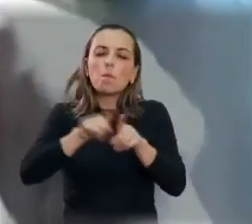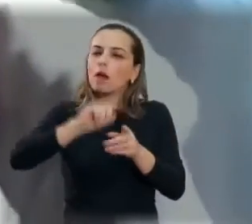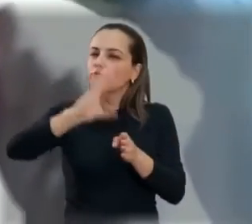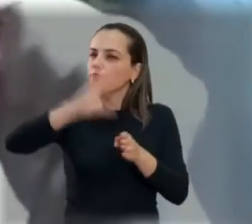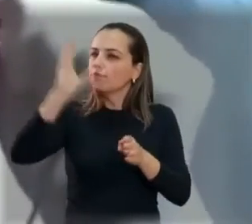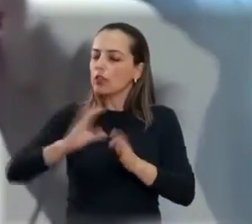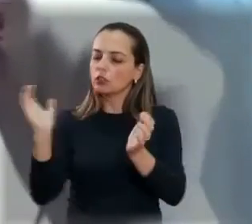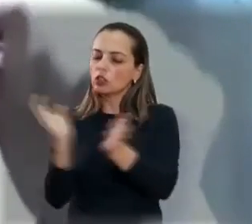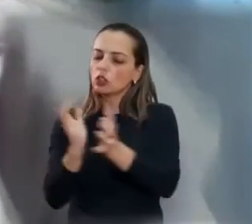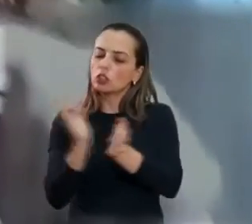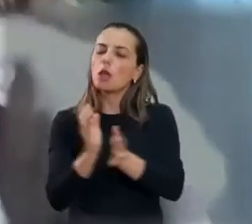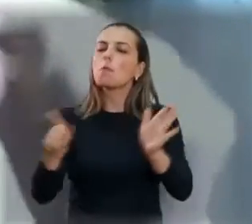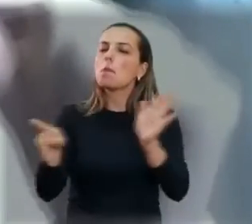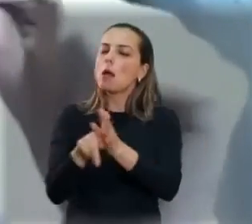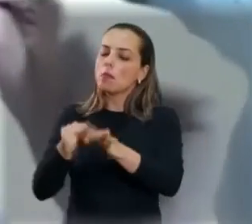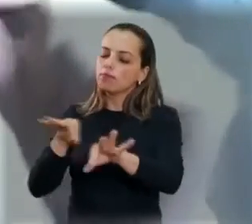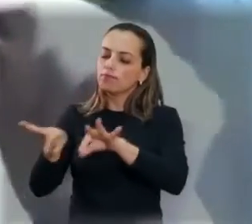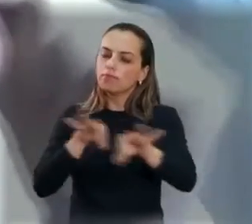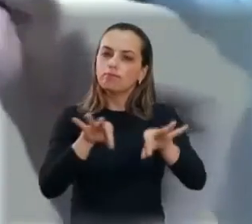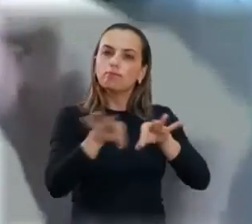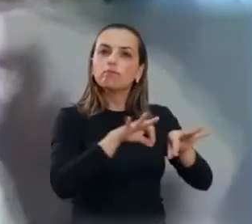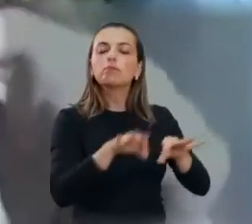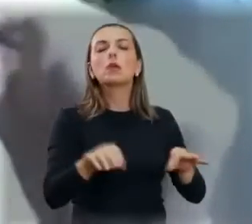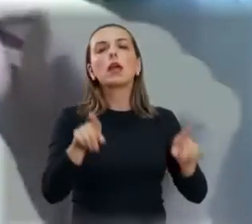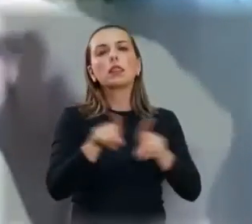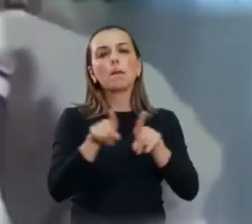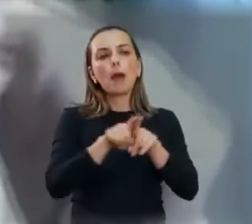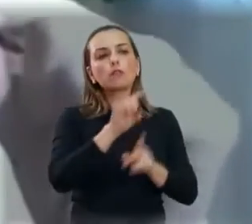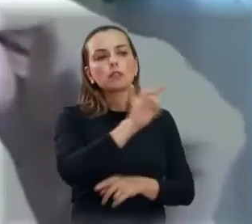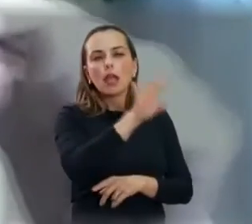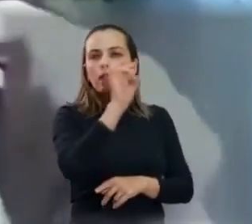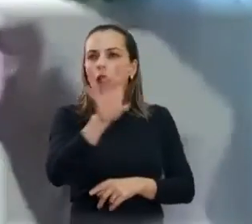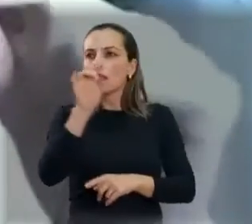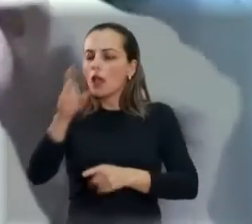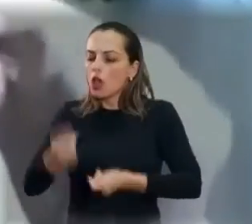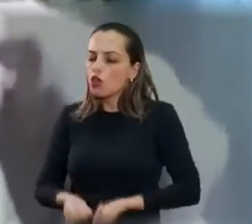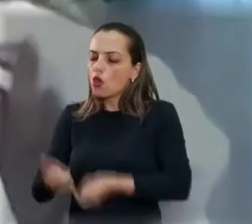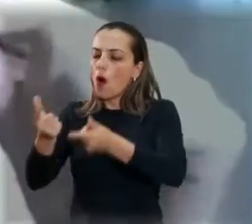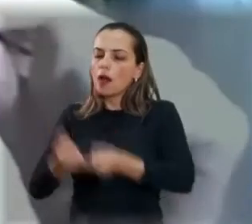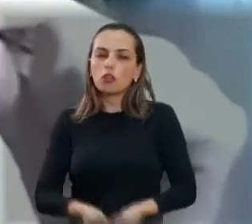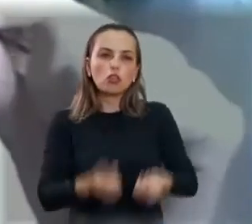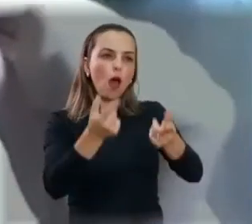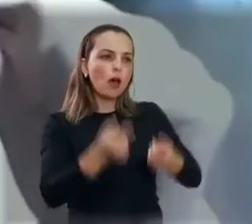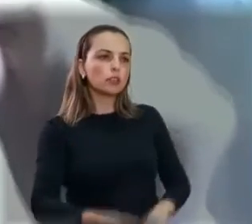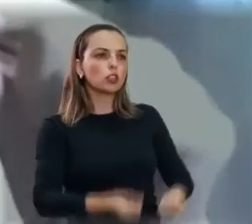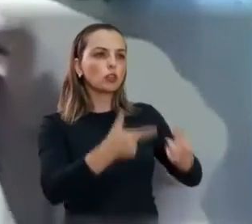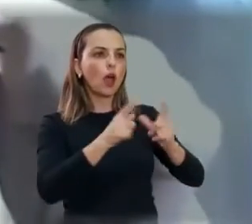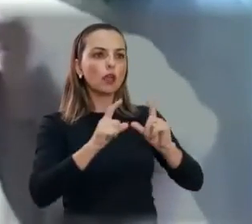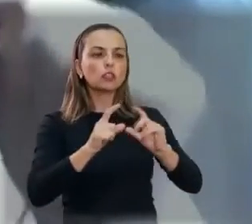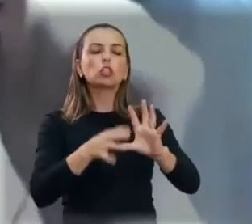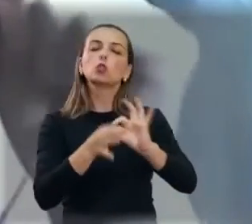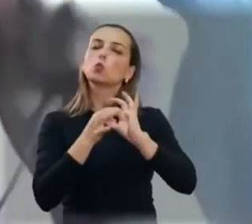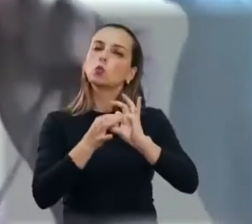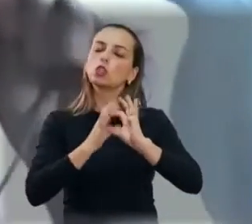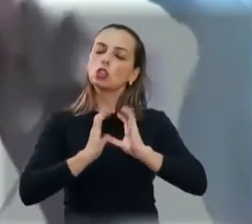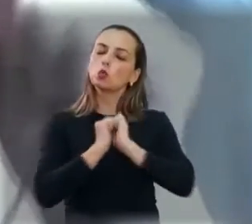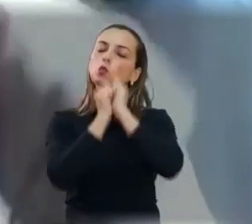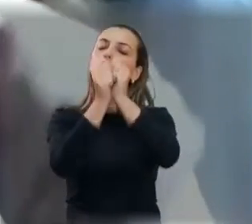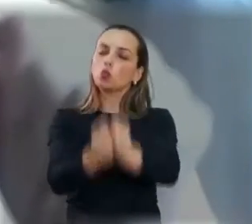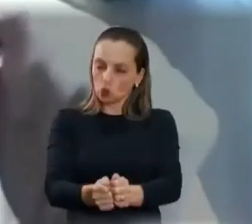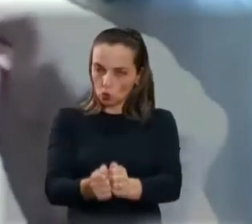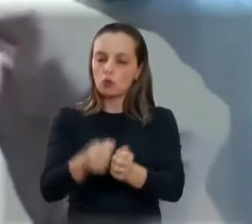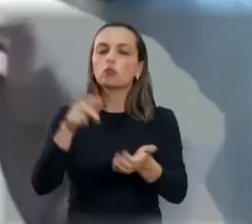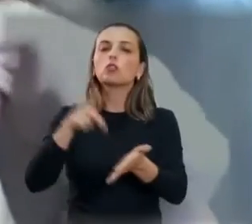aos grupos que estão se organizando e cada um doando um pouco do que pode para que a gente possa unir forças para,